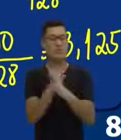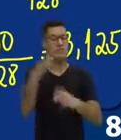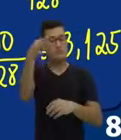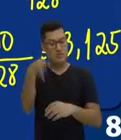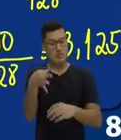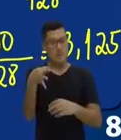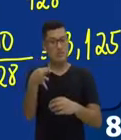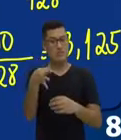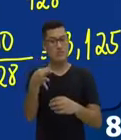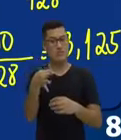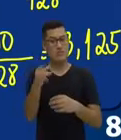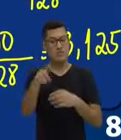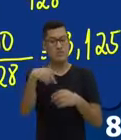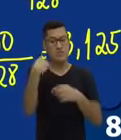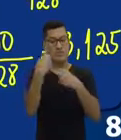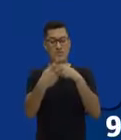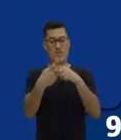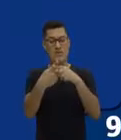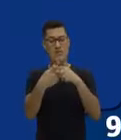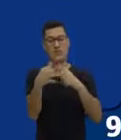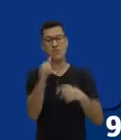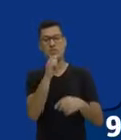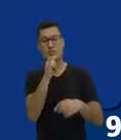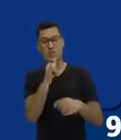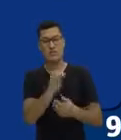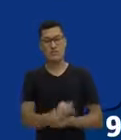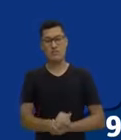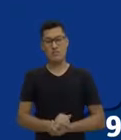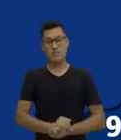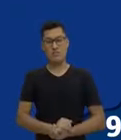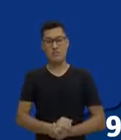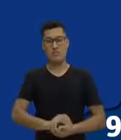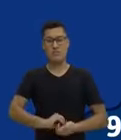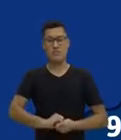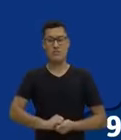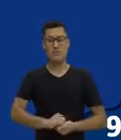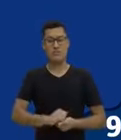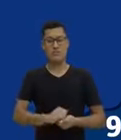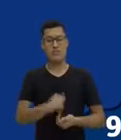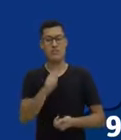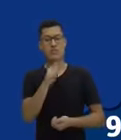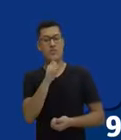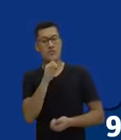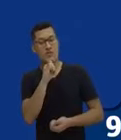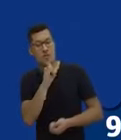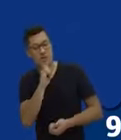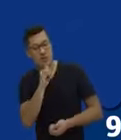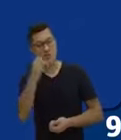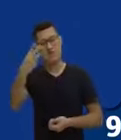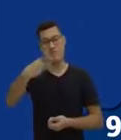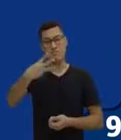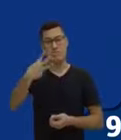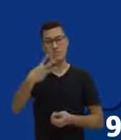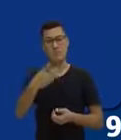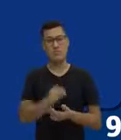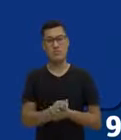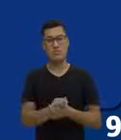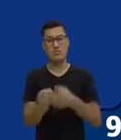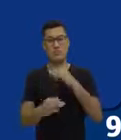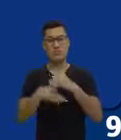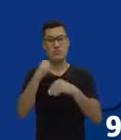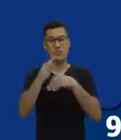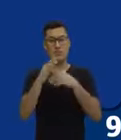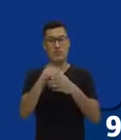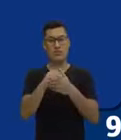Então, vamos para mais um exemplo aqui. Então, bora lá. Olha essa questão, Fernando. A produção de abacaxi de um pequeno